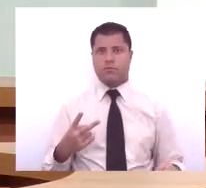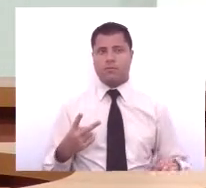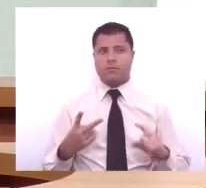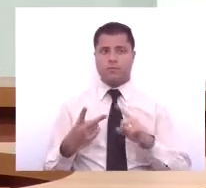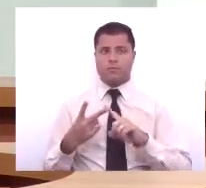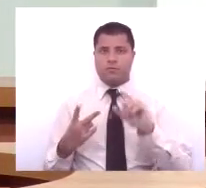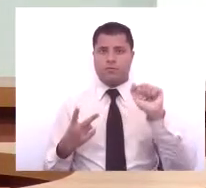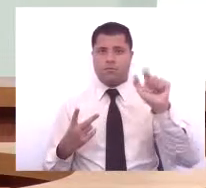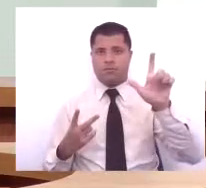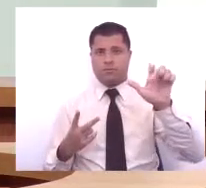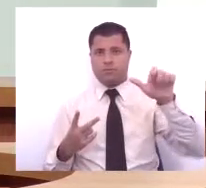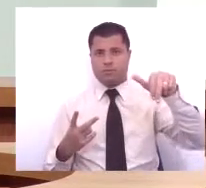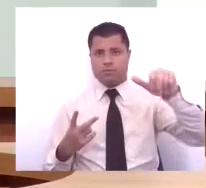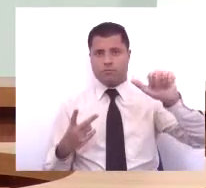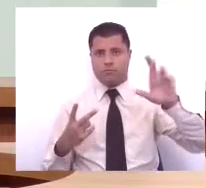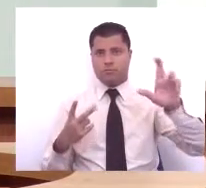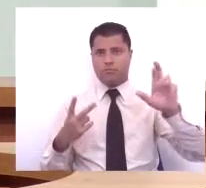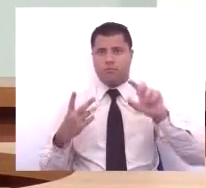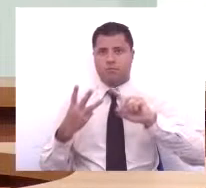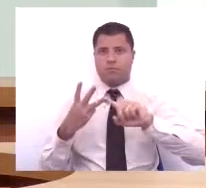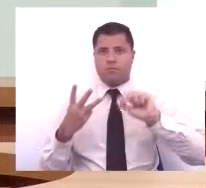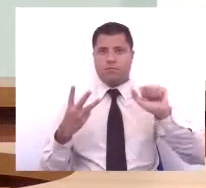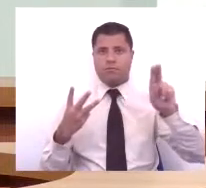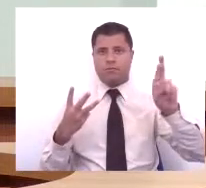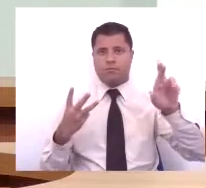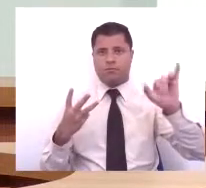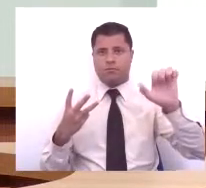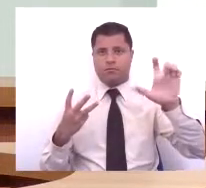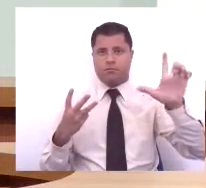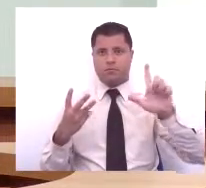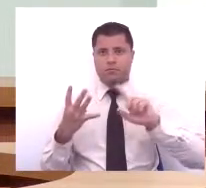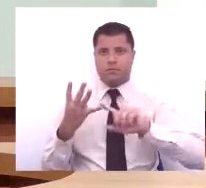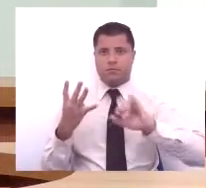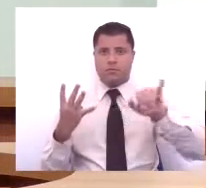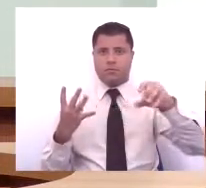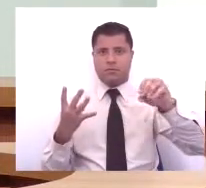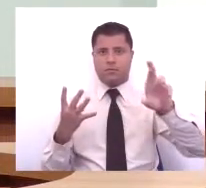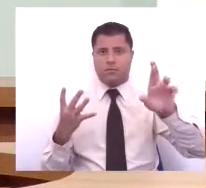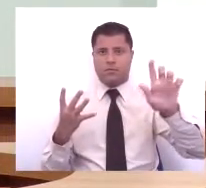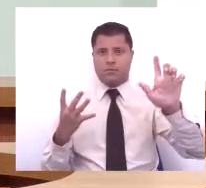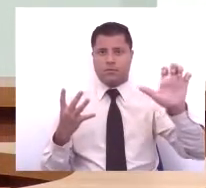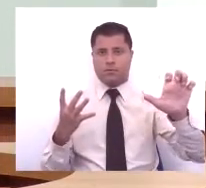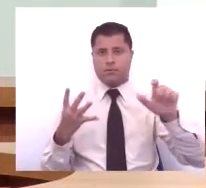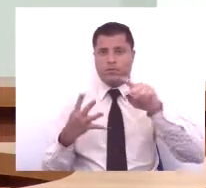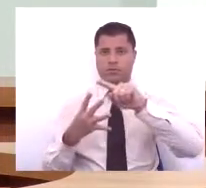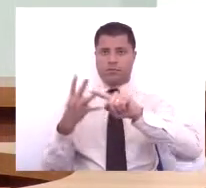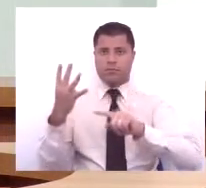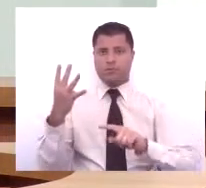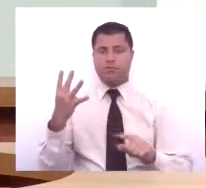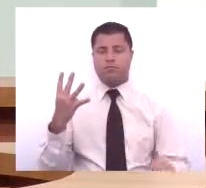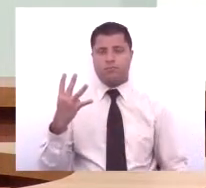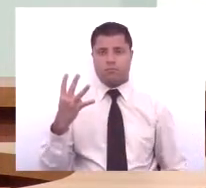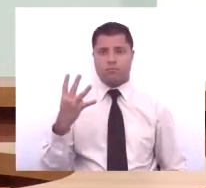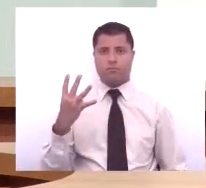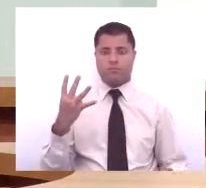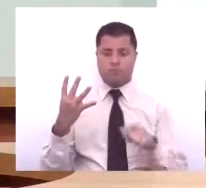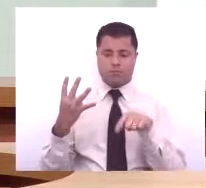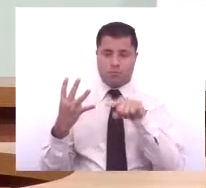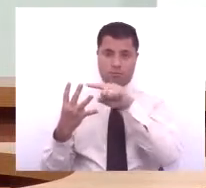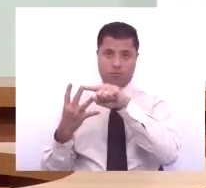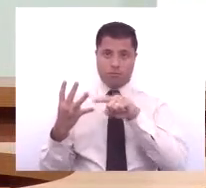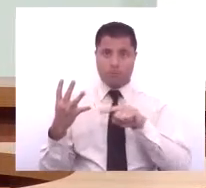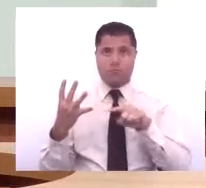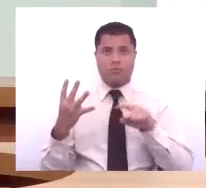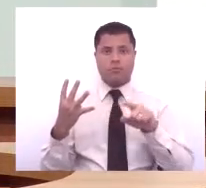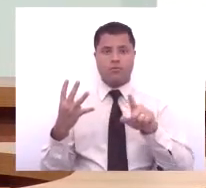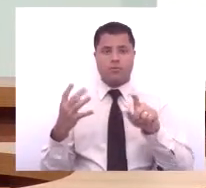o Alencar, o Auriel e o Jorge Wilson. Com certeza, a nível estado, a nossa cidade